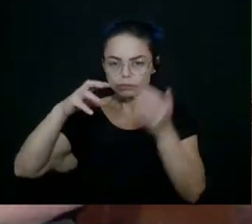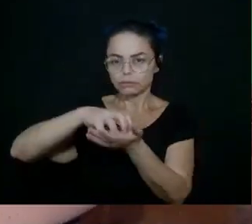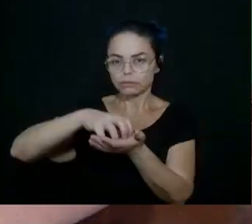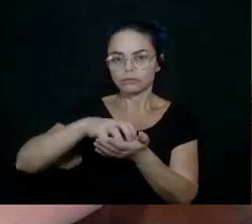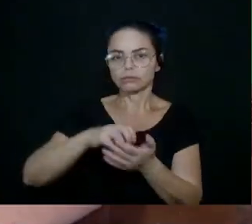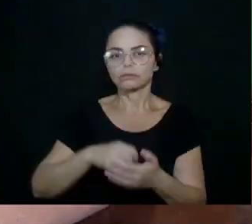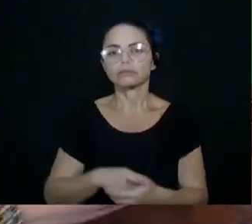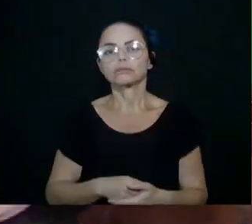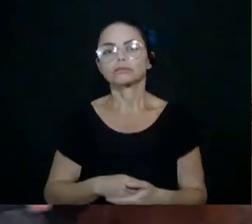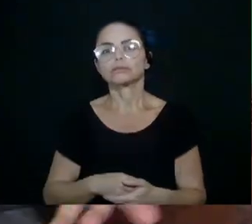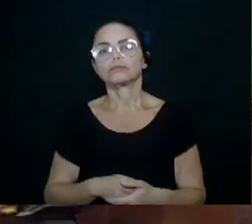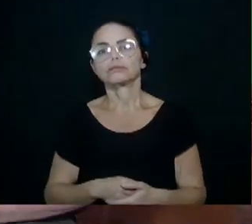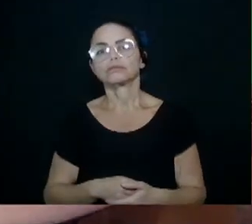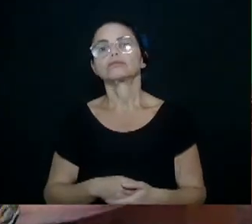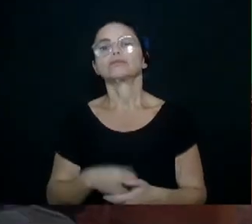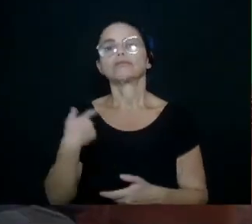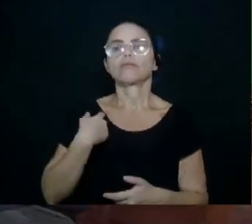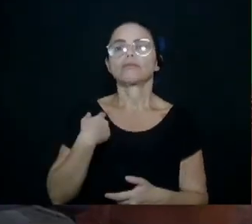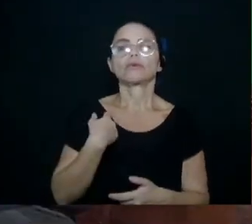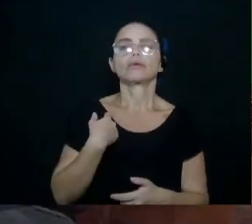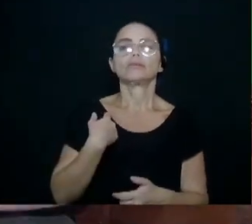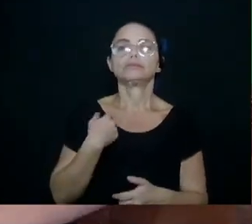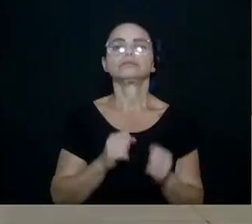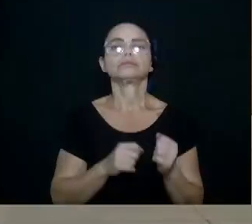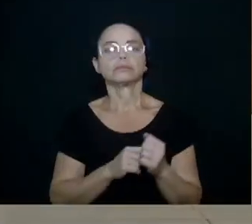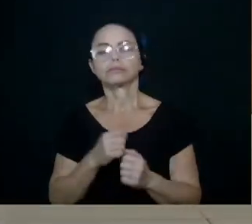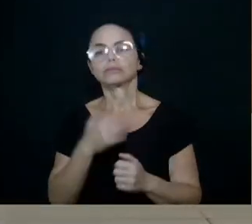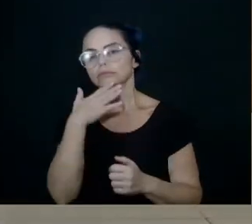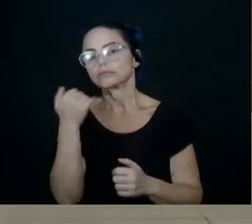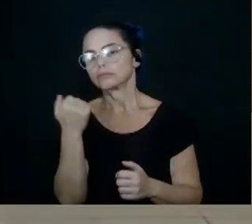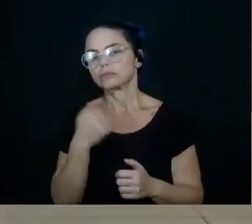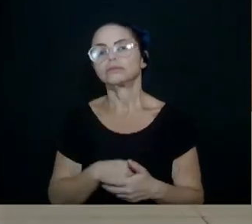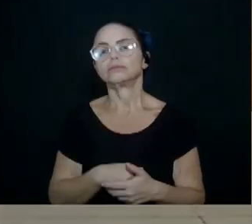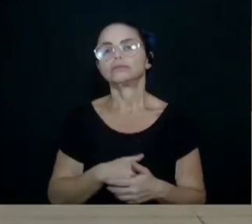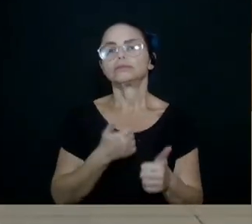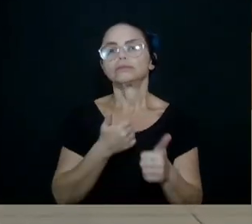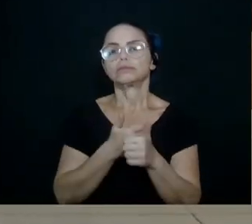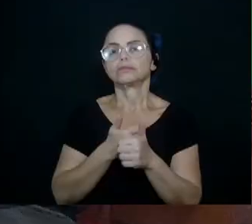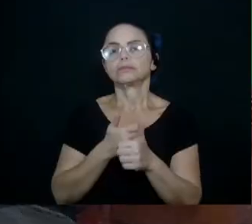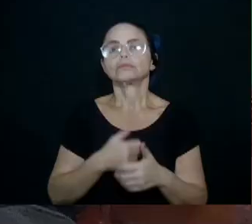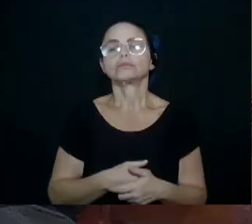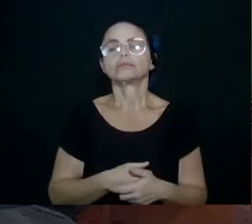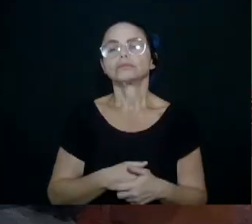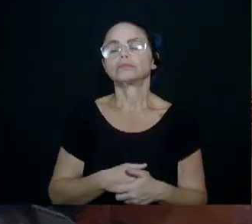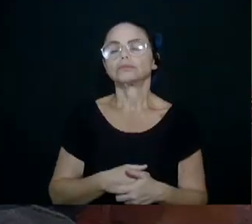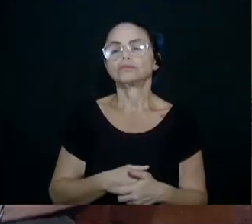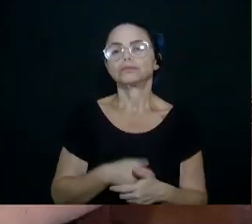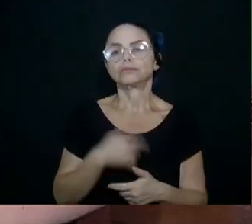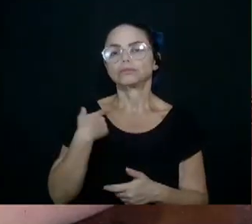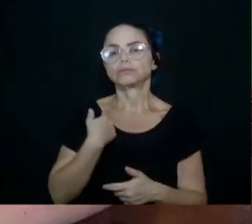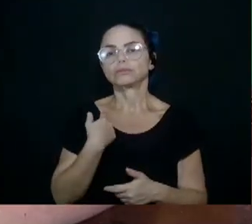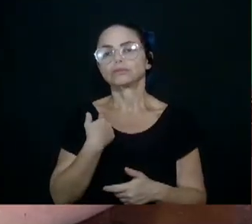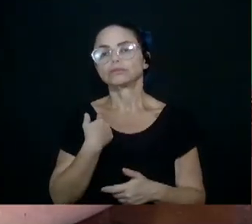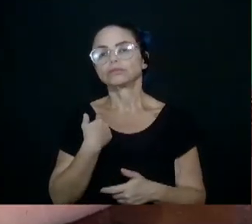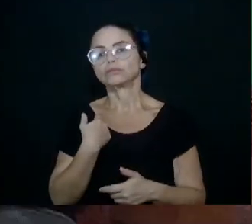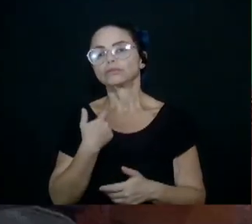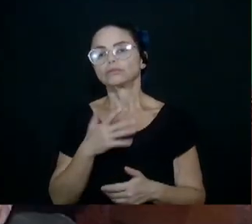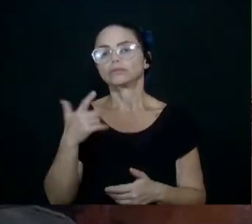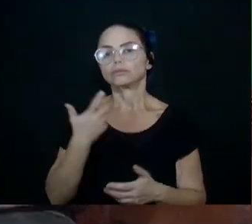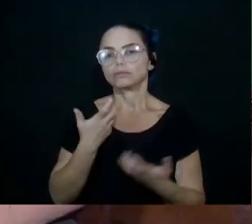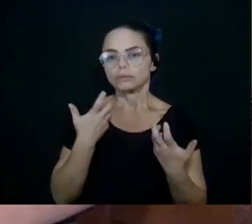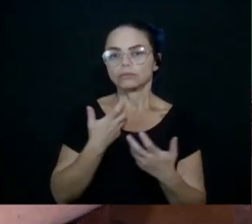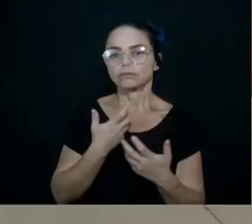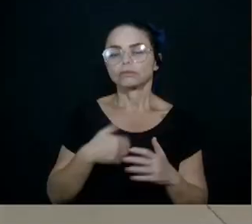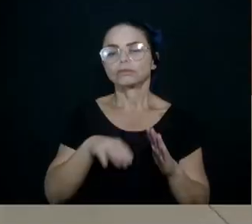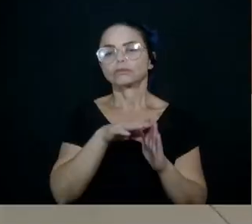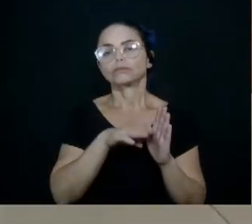um lugar, trabalha em outro, vai onde for melhor para ele. Onde for mais conveniente para ele. Então, essa é a ideia do processo que a gente quer escalar dentro da